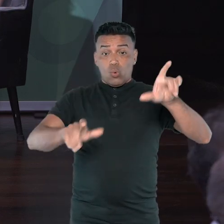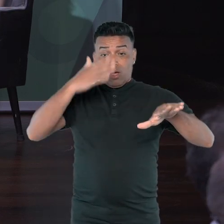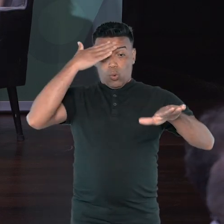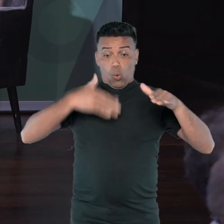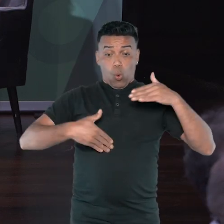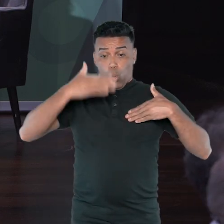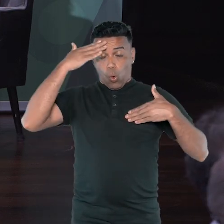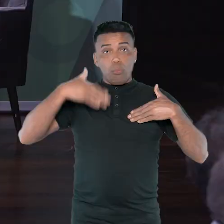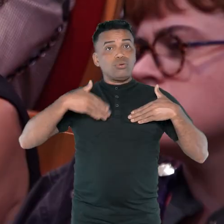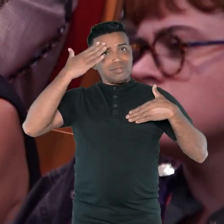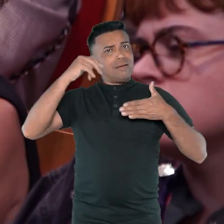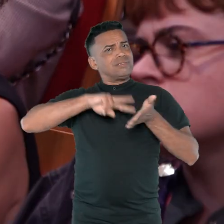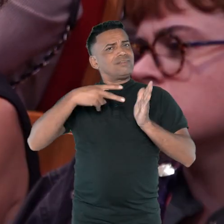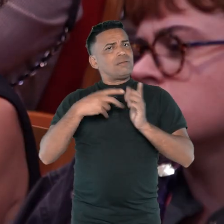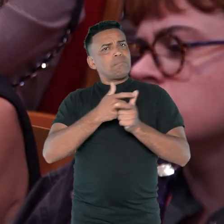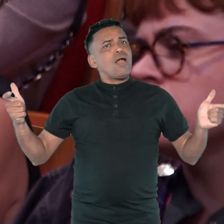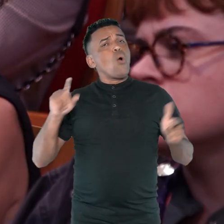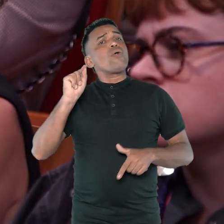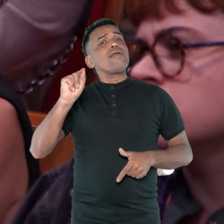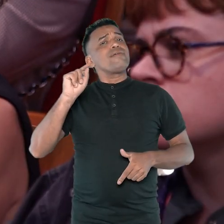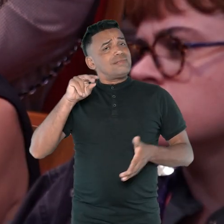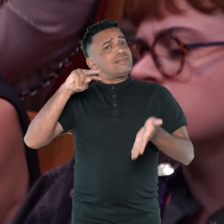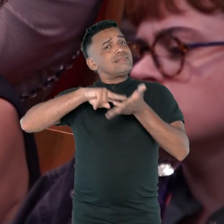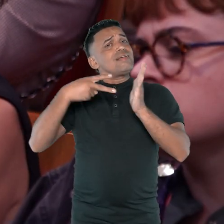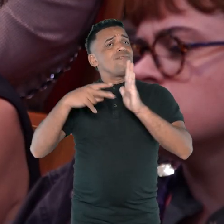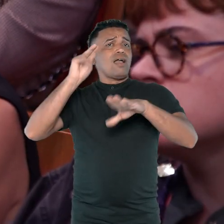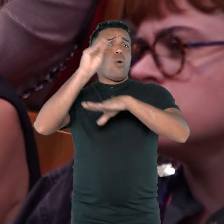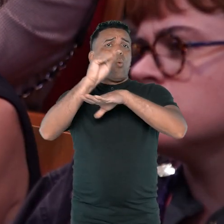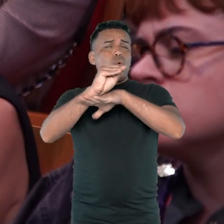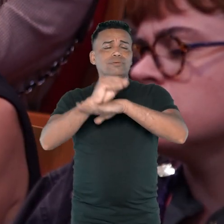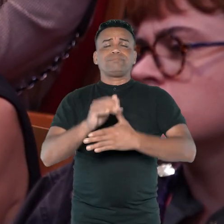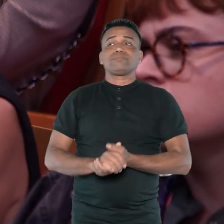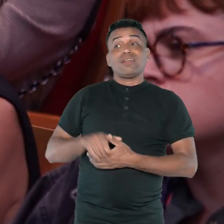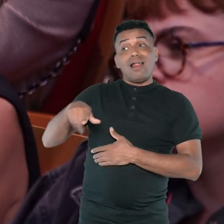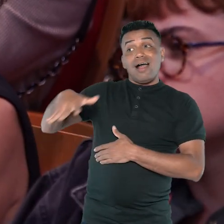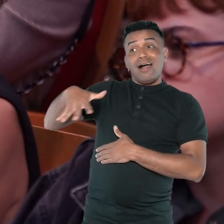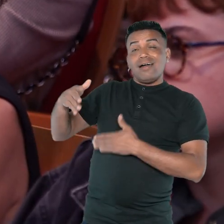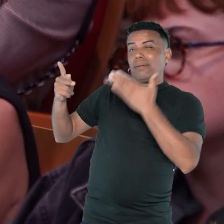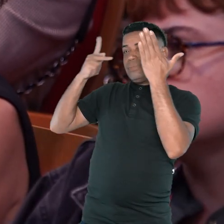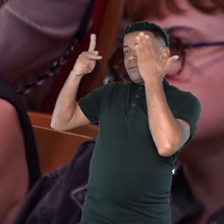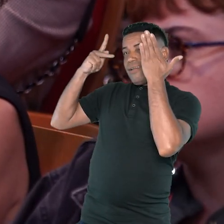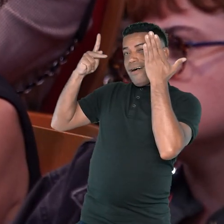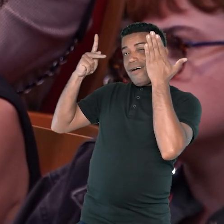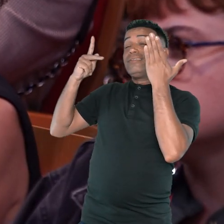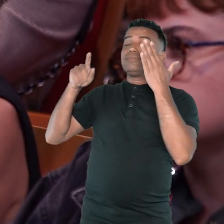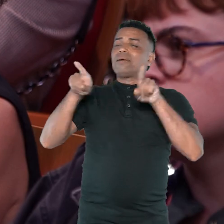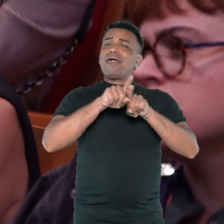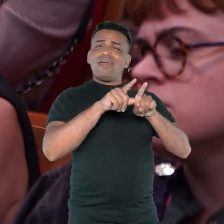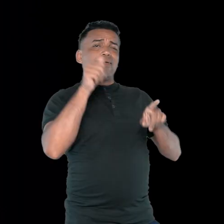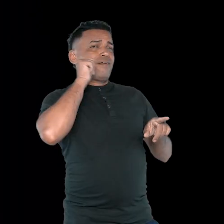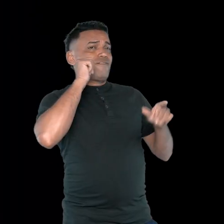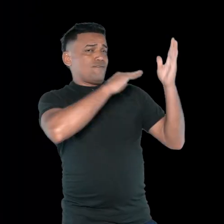melhor o que seria o cuidado. E aí para a psicanálise também é importante, e até para o feminismo é importante ver isso também,